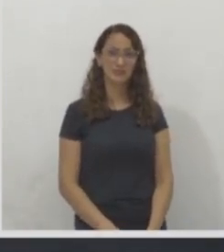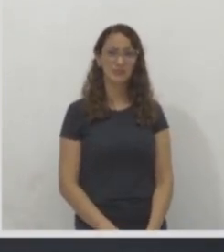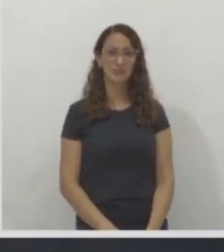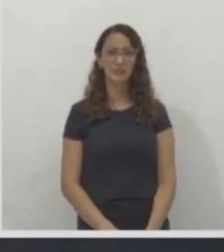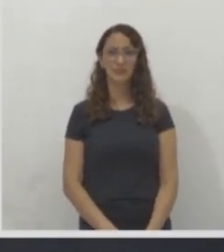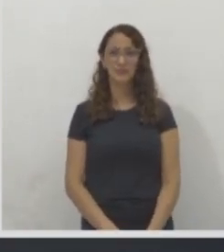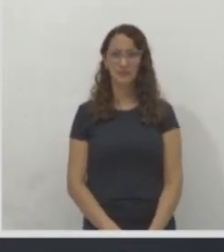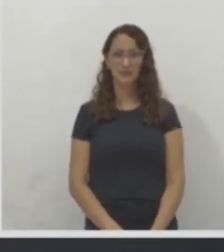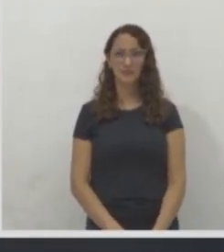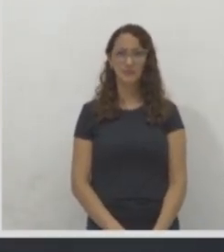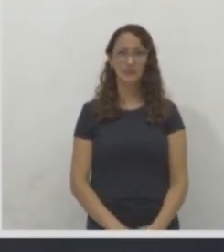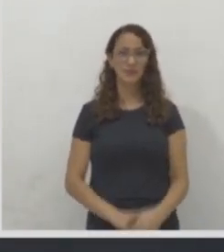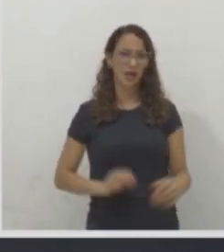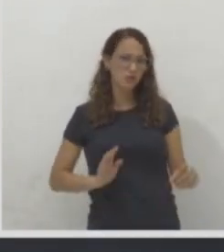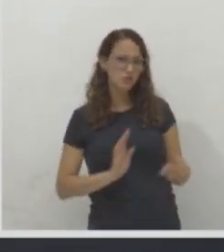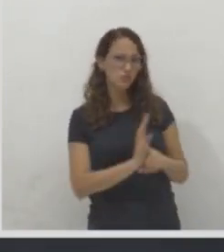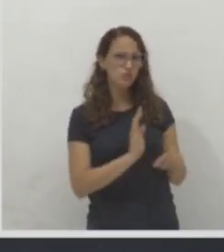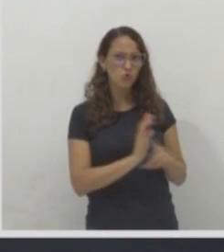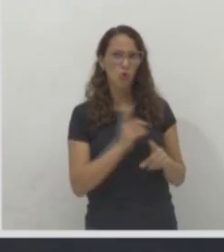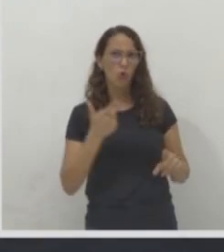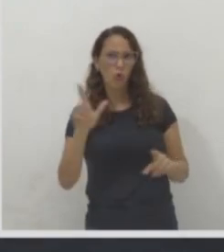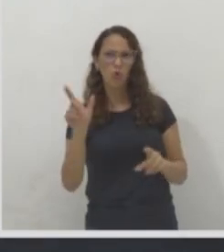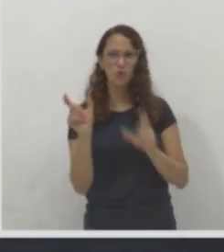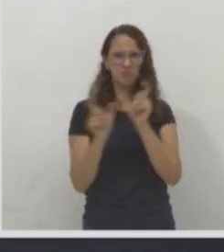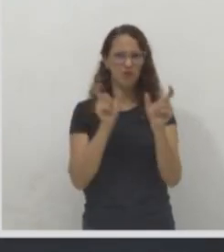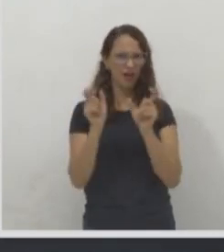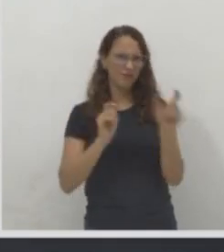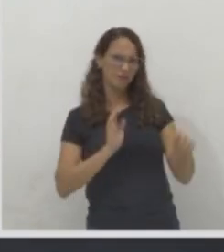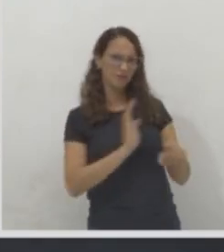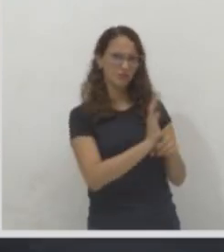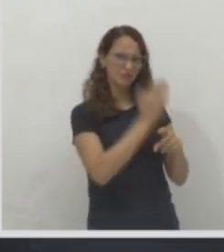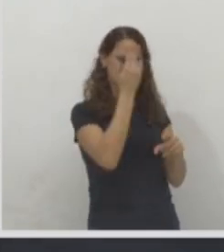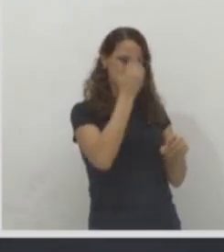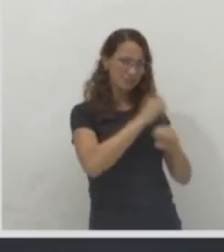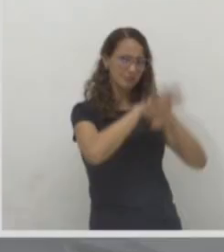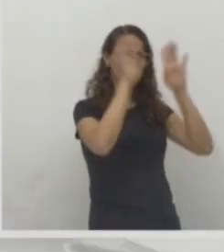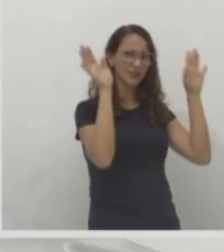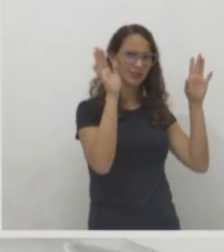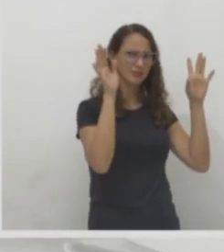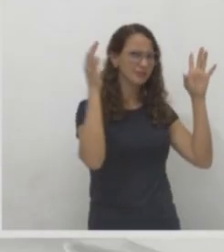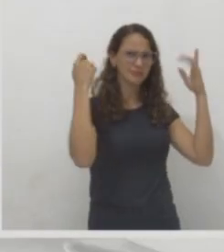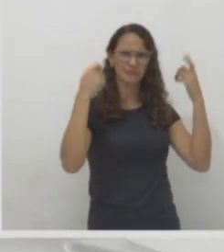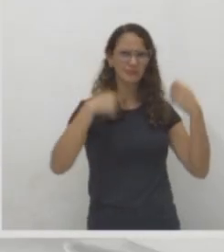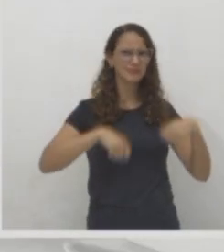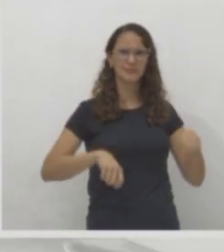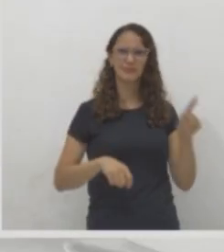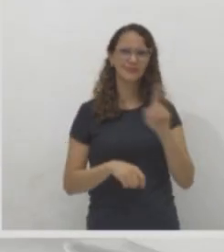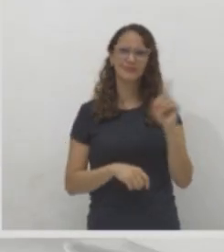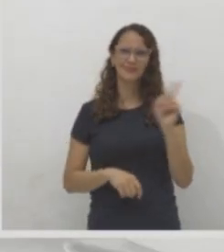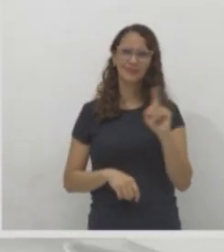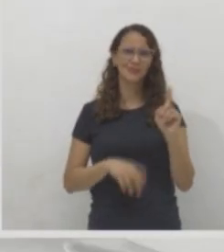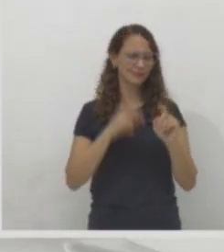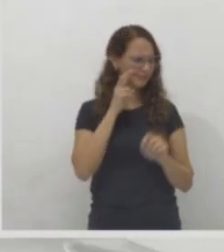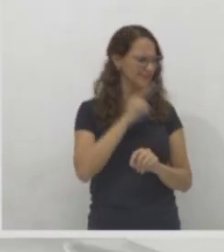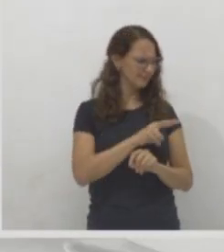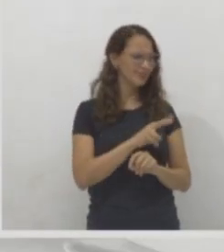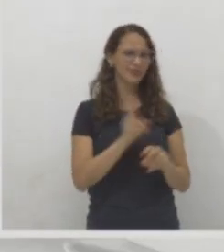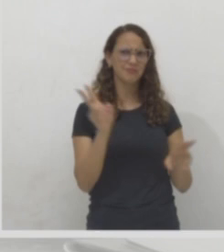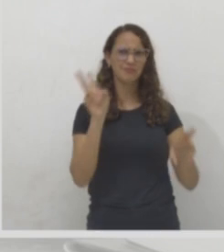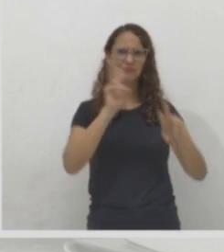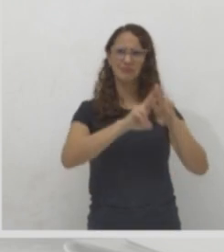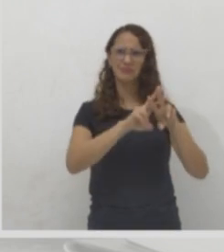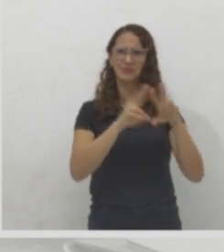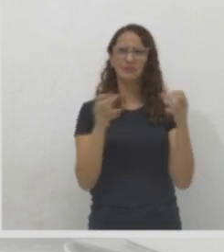o sentido, para que eu precise compreender. Quando diz, olha onde me jogaram, eu estou vendo que ele está na prisão.